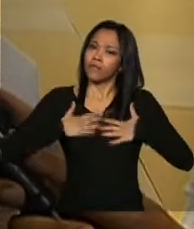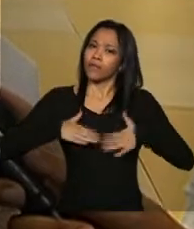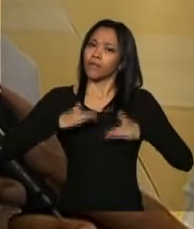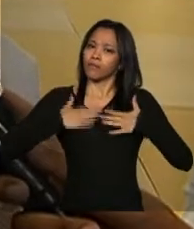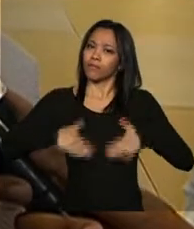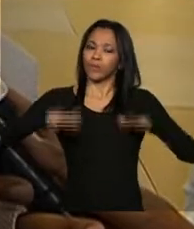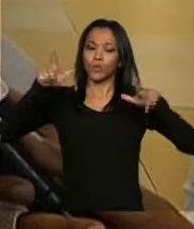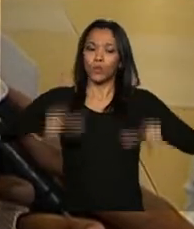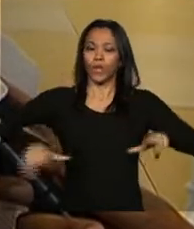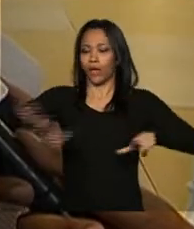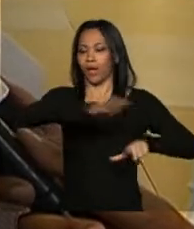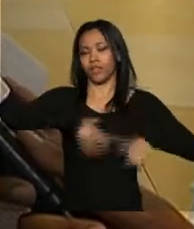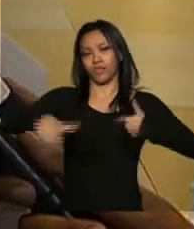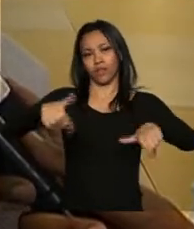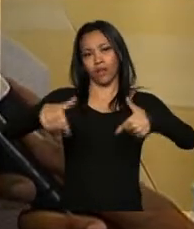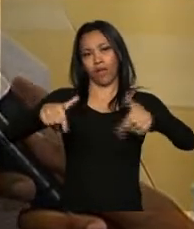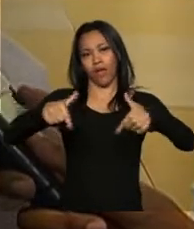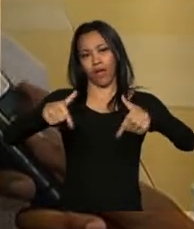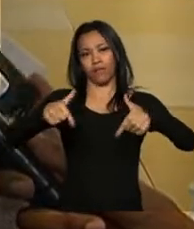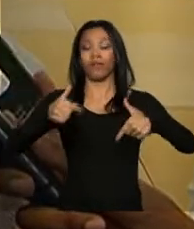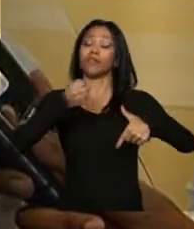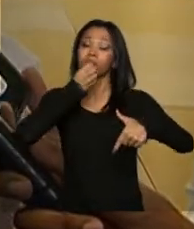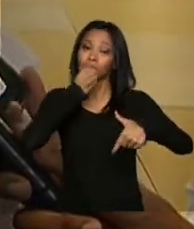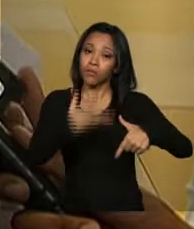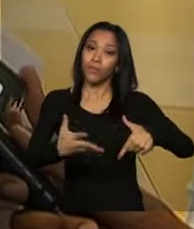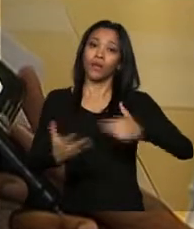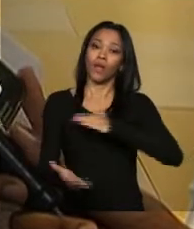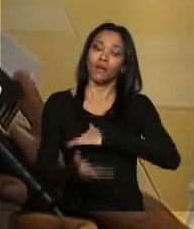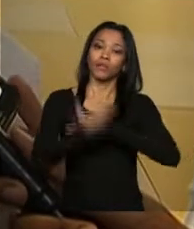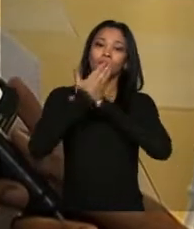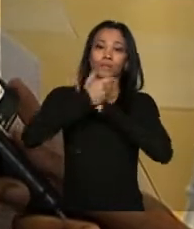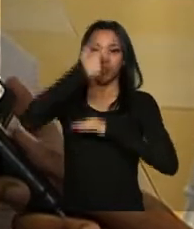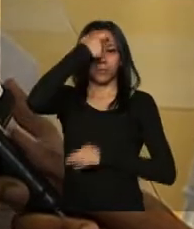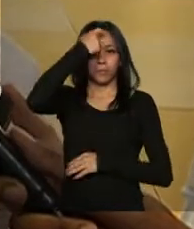de trabalho. Isso aí eles estão nos proporcionando, tanto